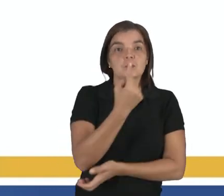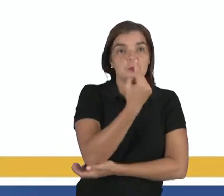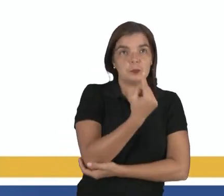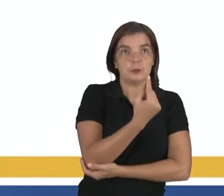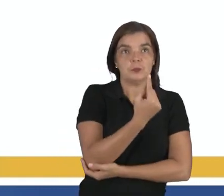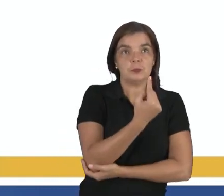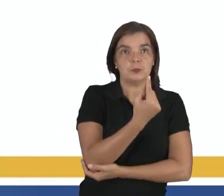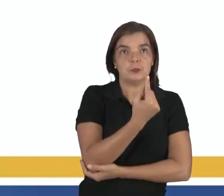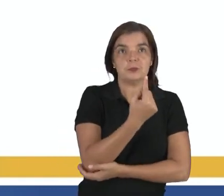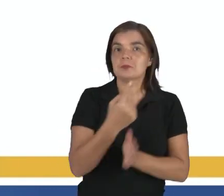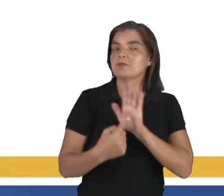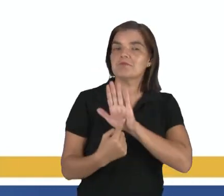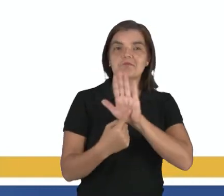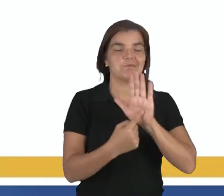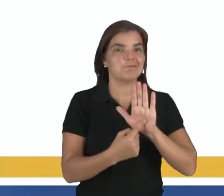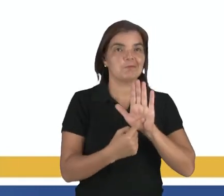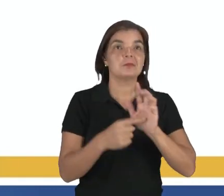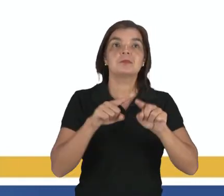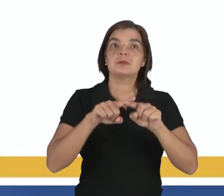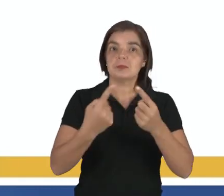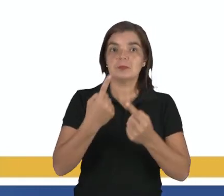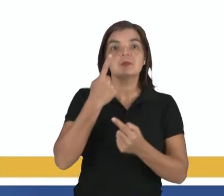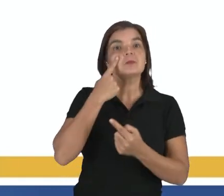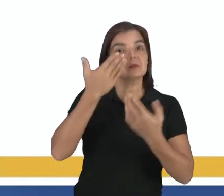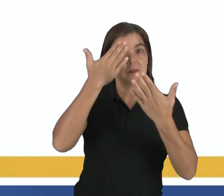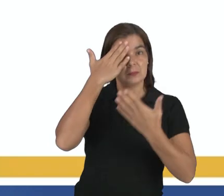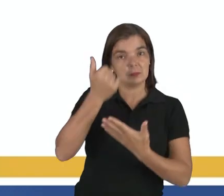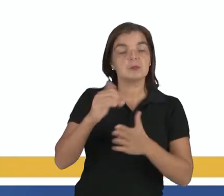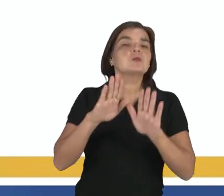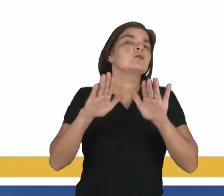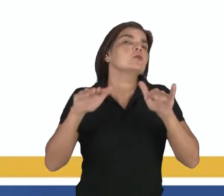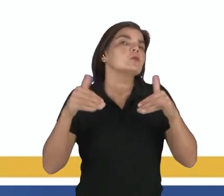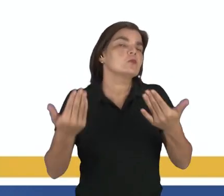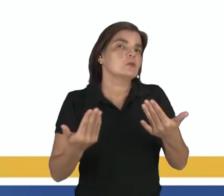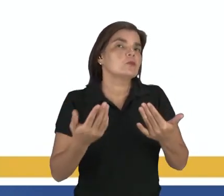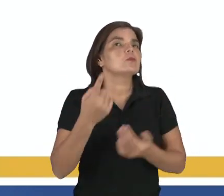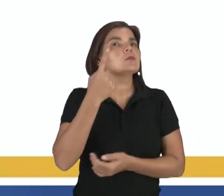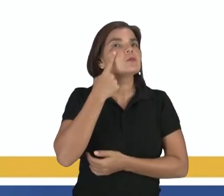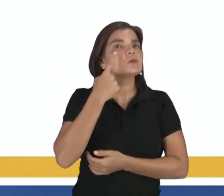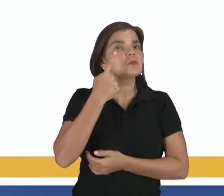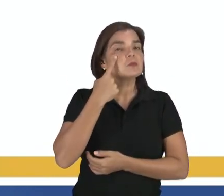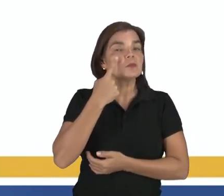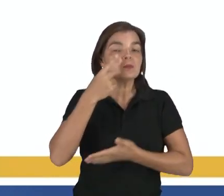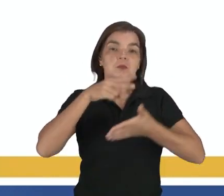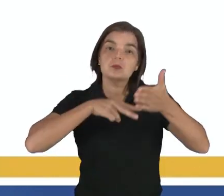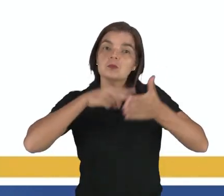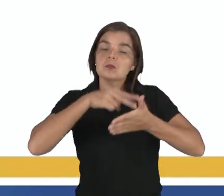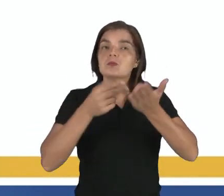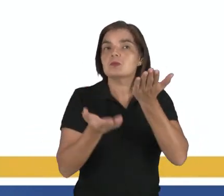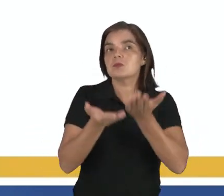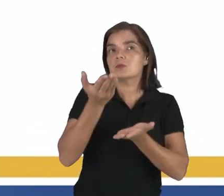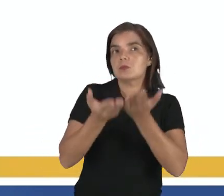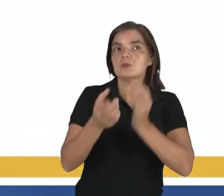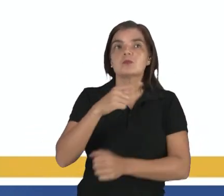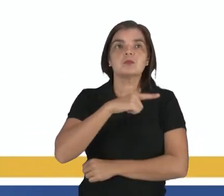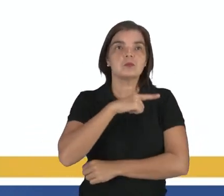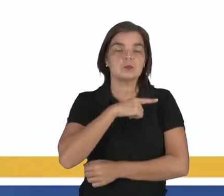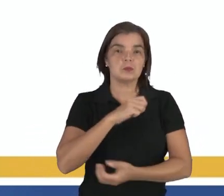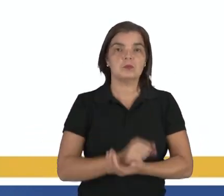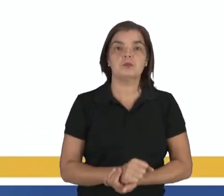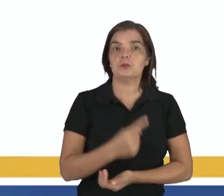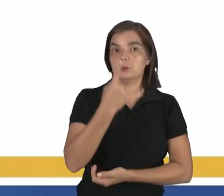1, ele não aparece. Mas aí você precisa saber qual é a leitura que a gente faz de uma equação balanceada. Então, nós temos